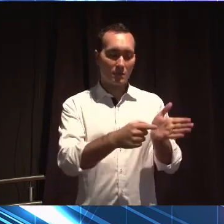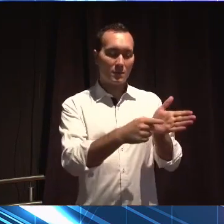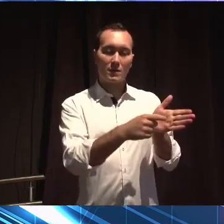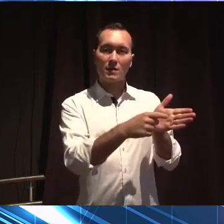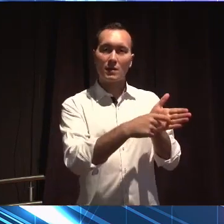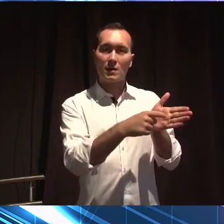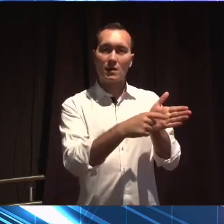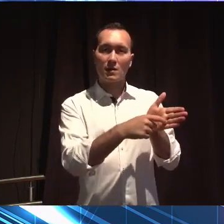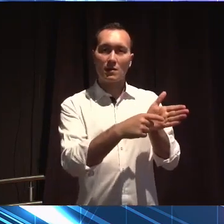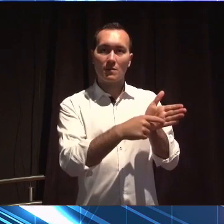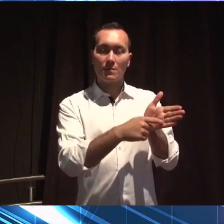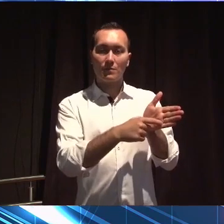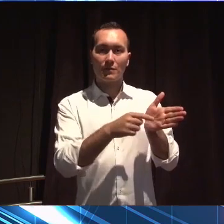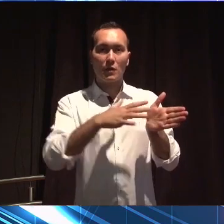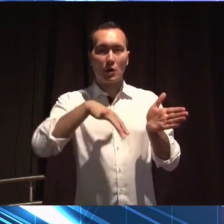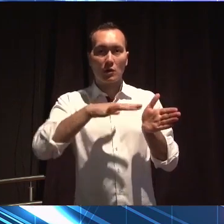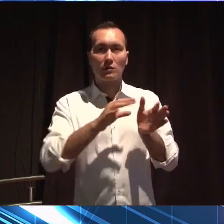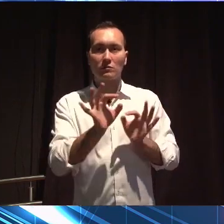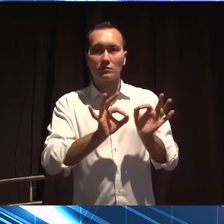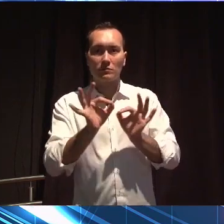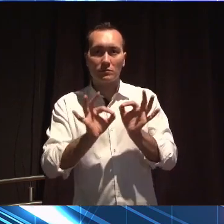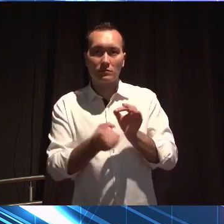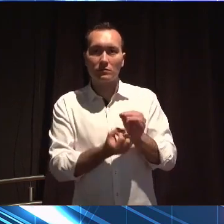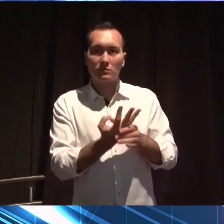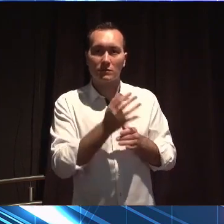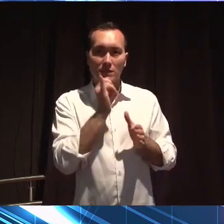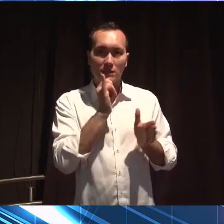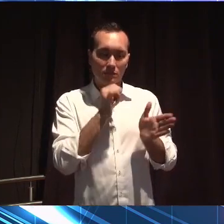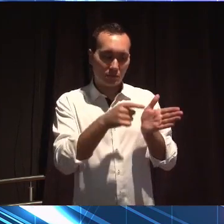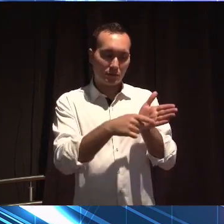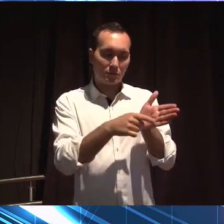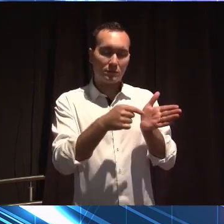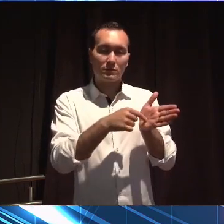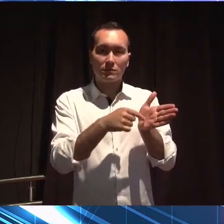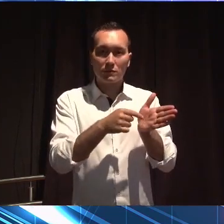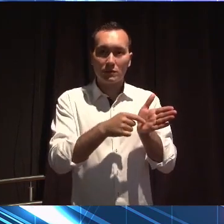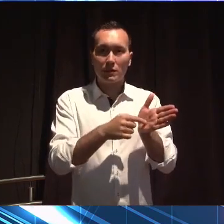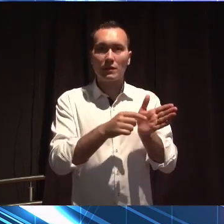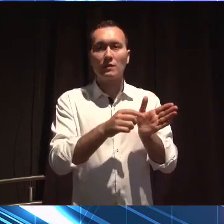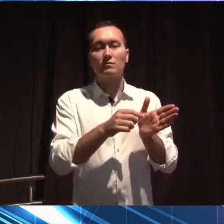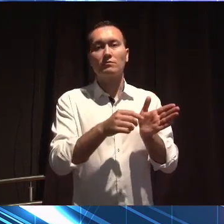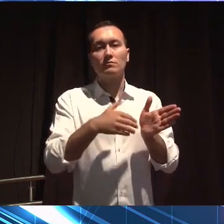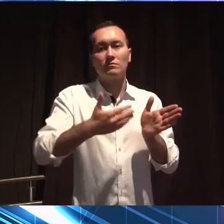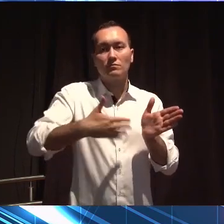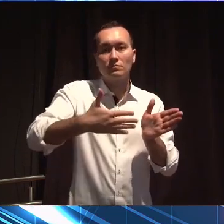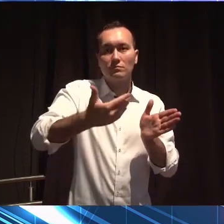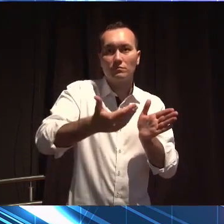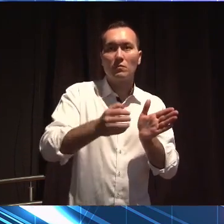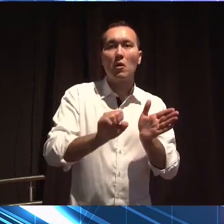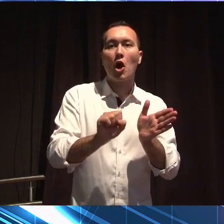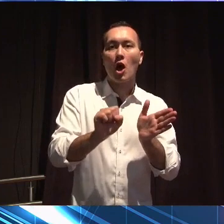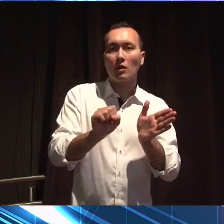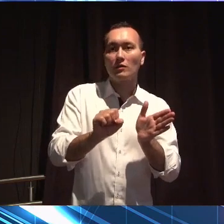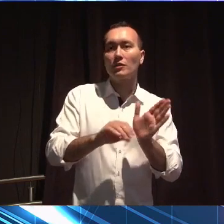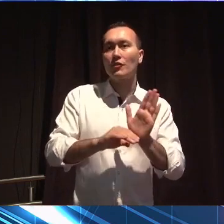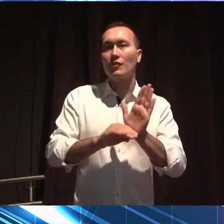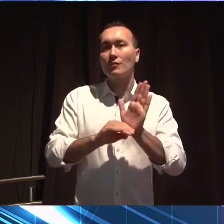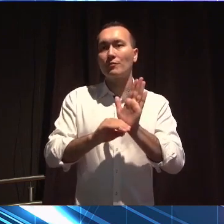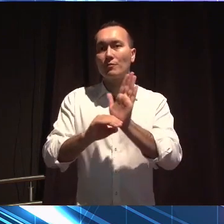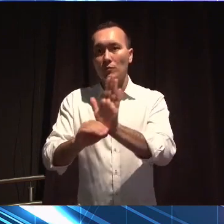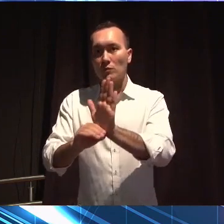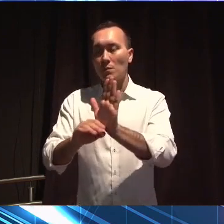se vocês sabem o que é pivô. Pivô que são aquelas plataformas gigantescas de irrigação. E é muito bacana saber que o que determina o volume de água que o solo